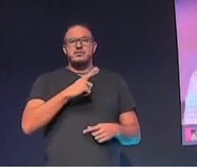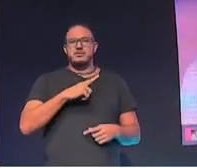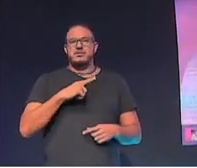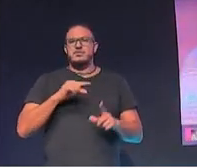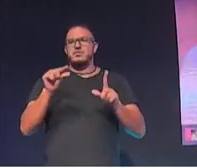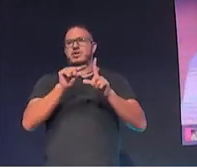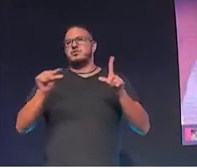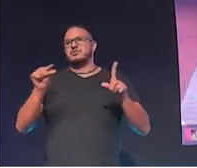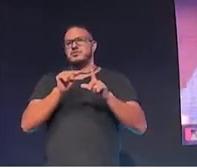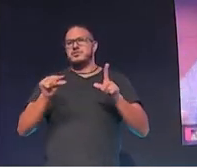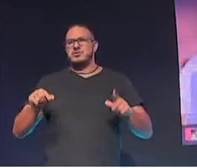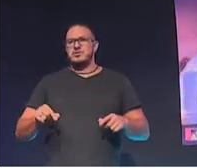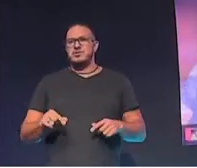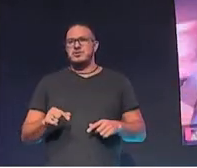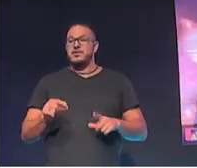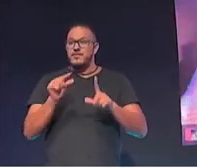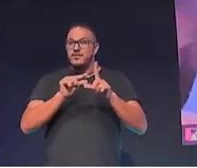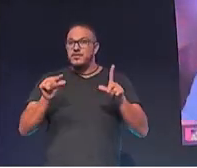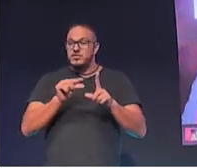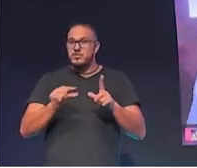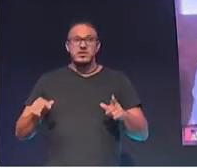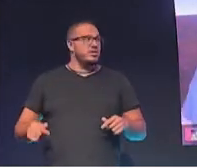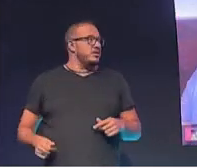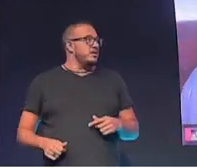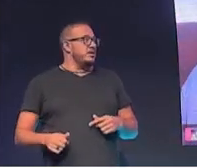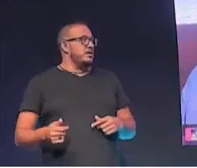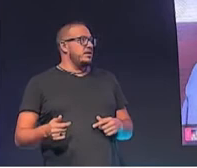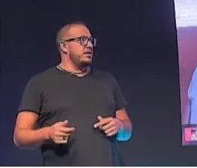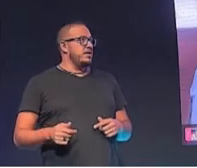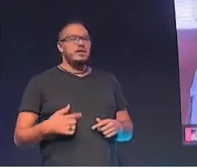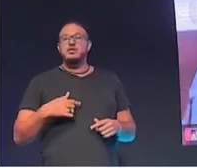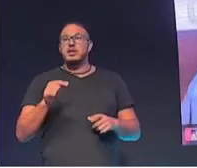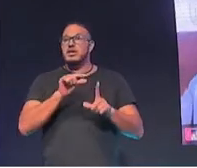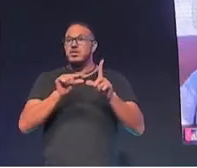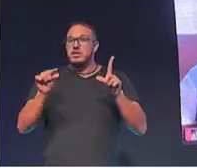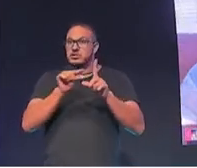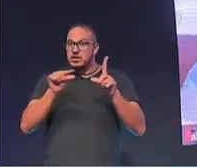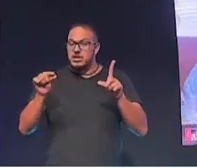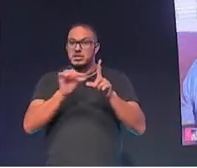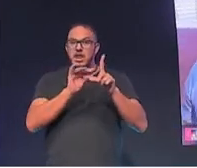legenda. Não tá sem som por causa do cabo. Ele criou a legenda, ele pegou,